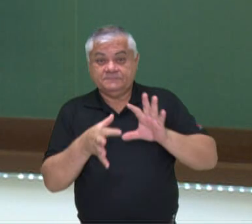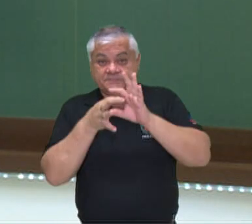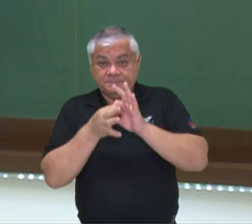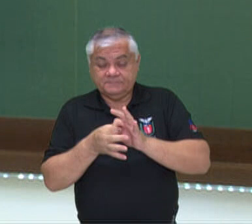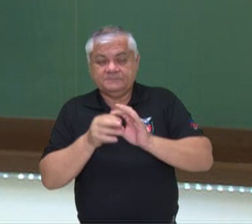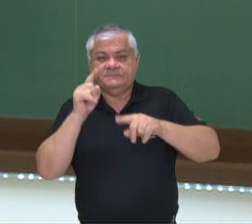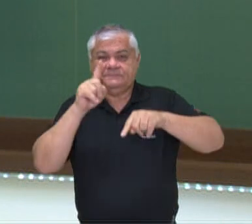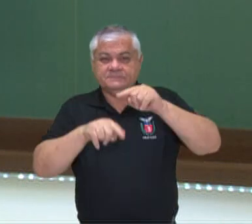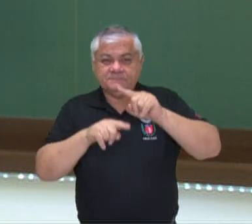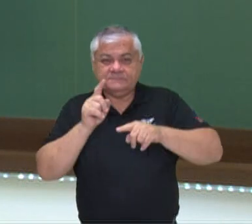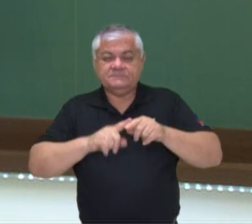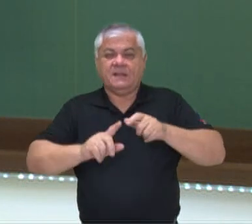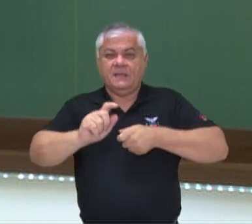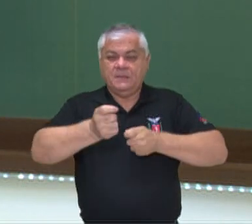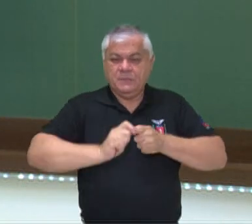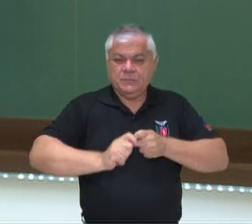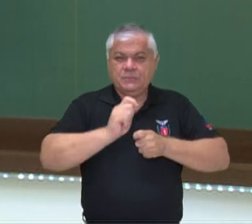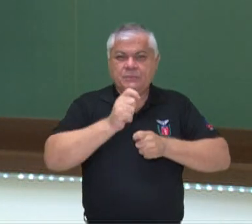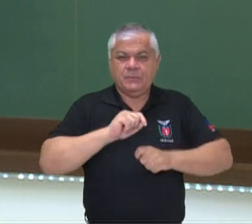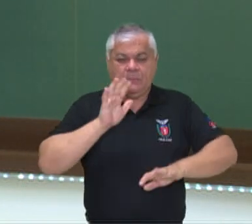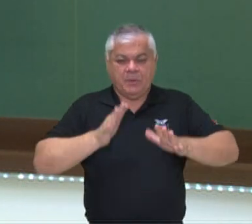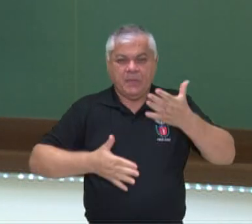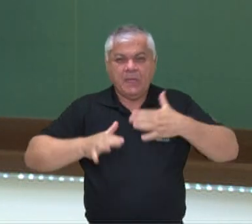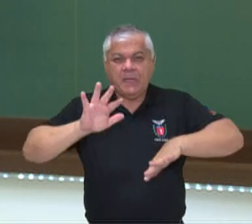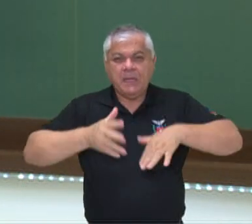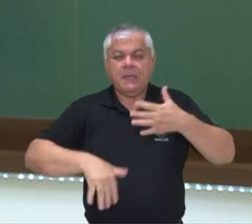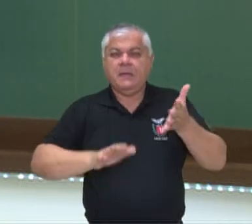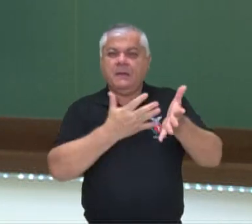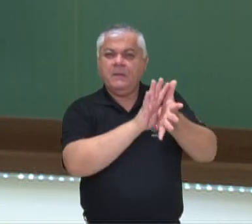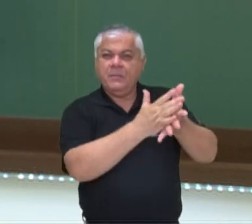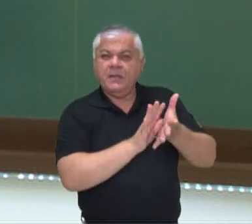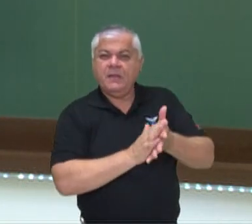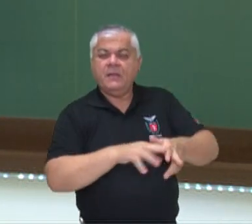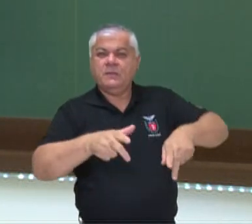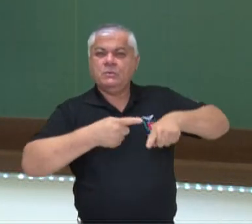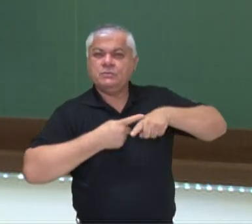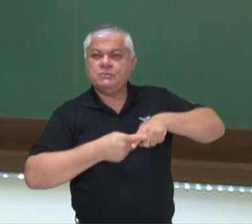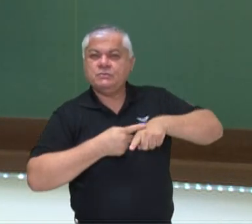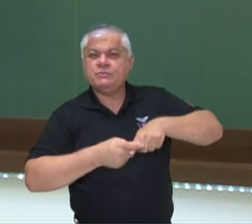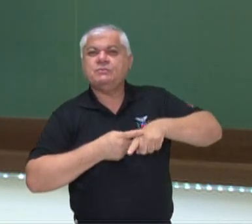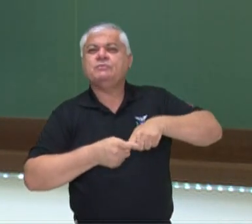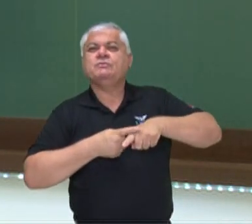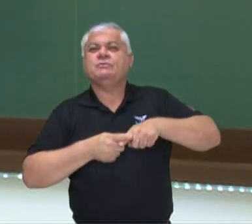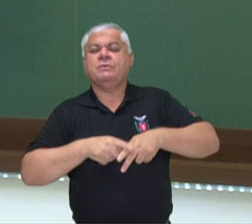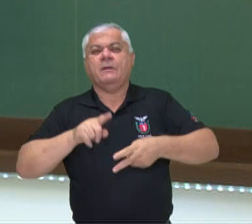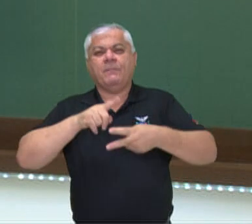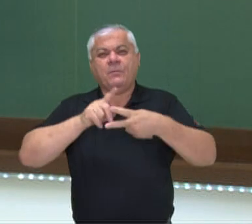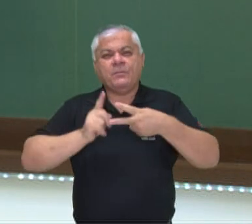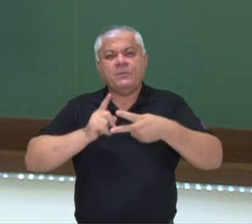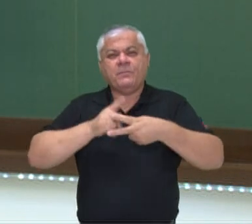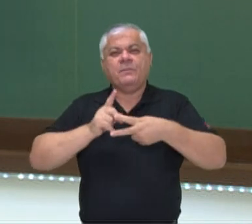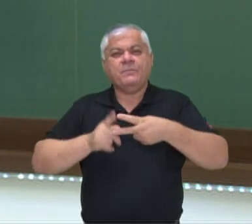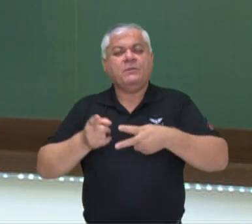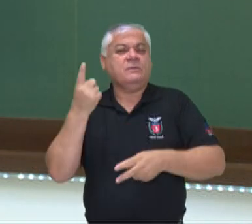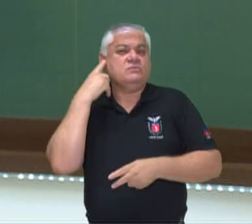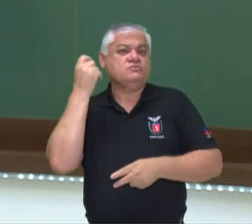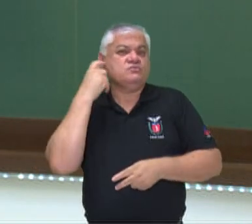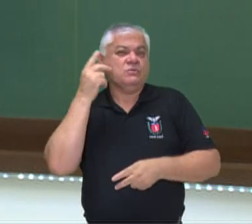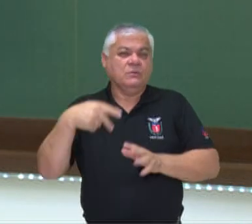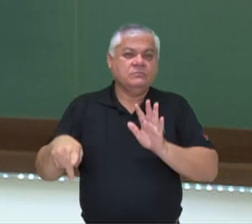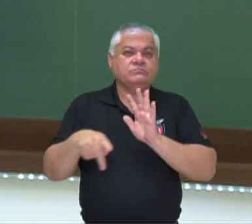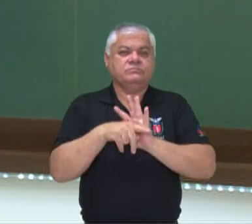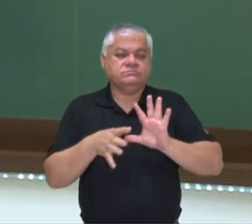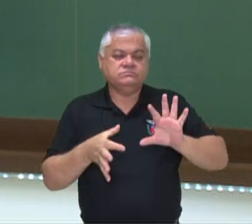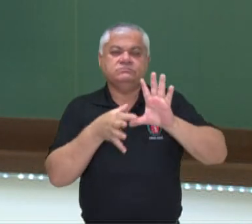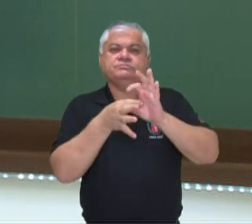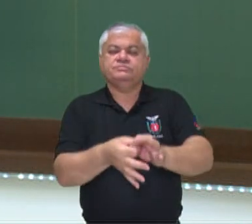aqui de berimbau, atabaque, pandeiro, reco-reco e agogô é que dá a sonoridade da capoeira, é o